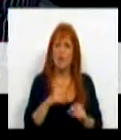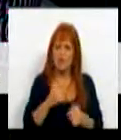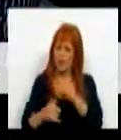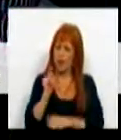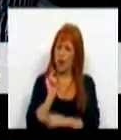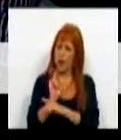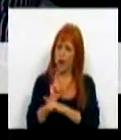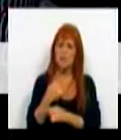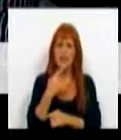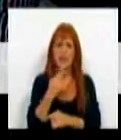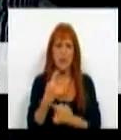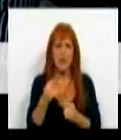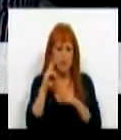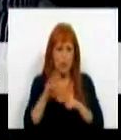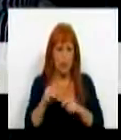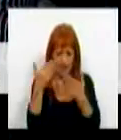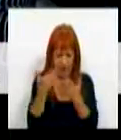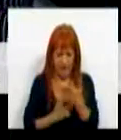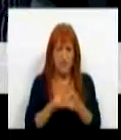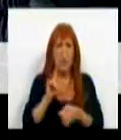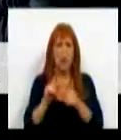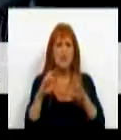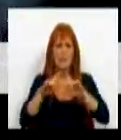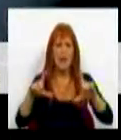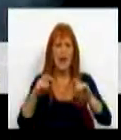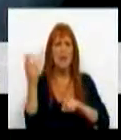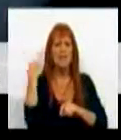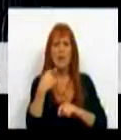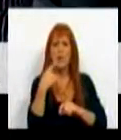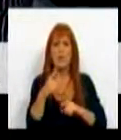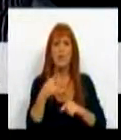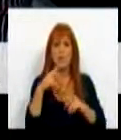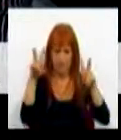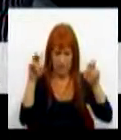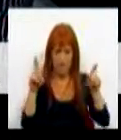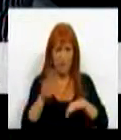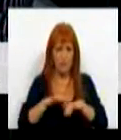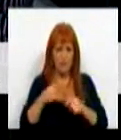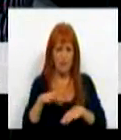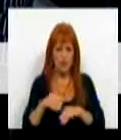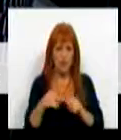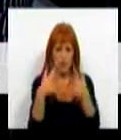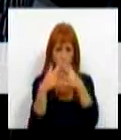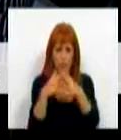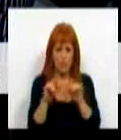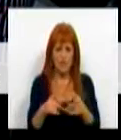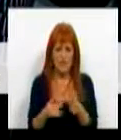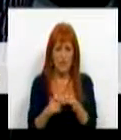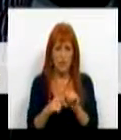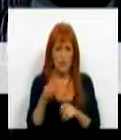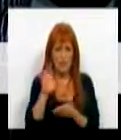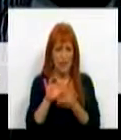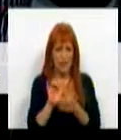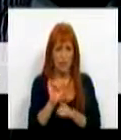bocadinho atrás para lhe dizer que já encontrei aqui aquela passagem que eu me estava a referir. E vou citar. Face à natureza estrutural das necessidades